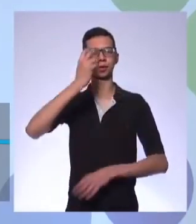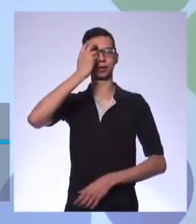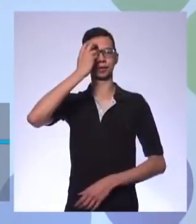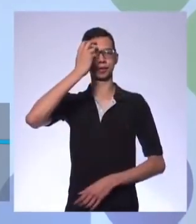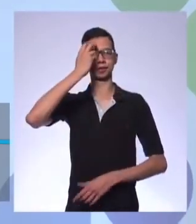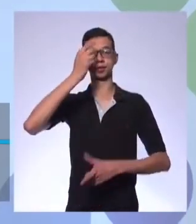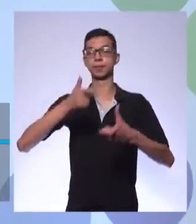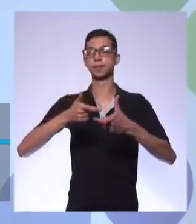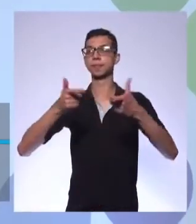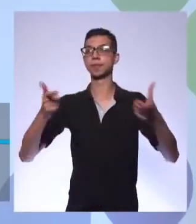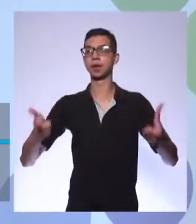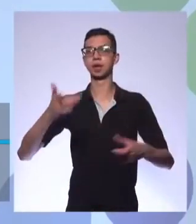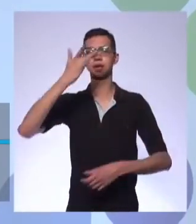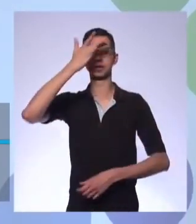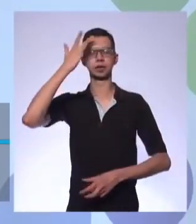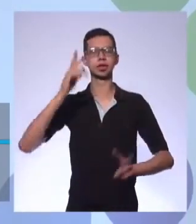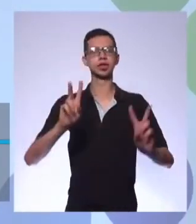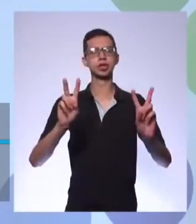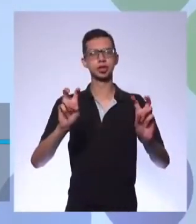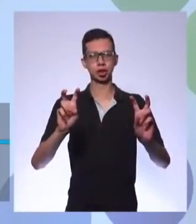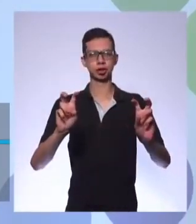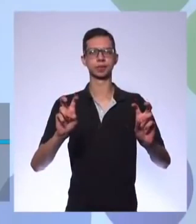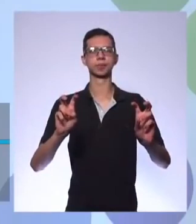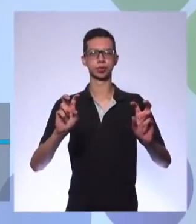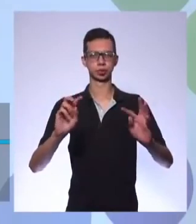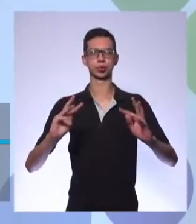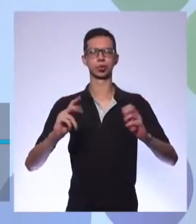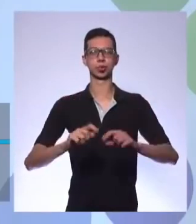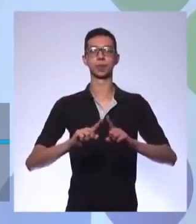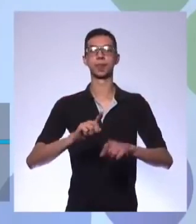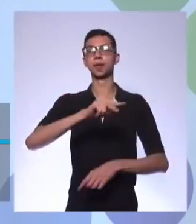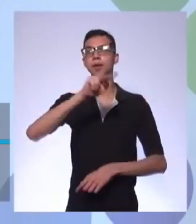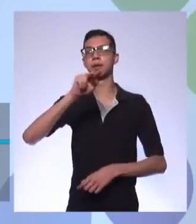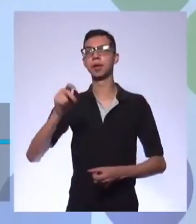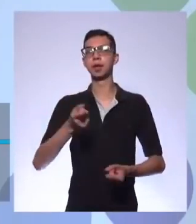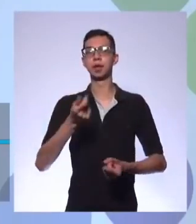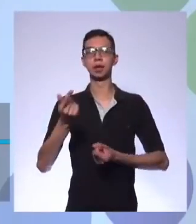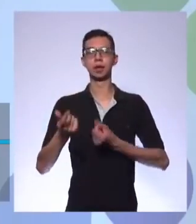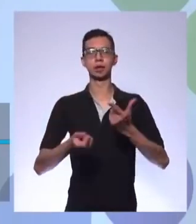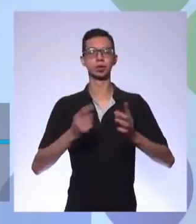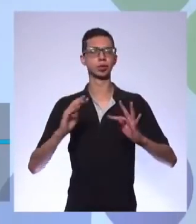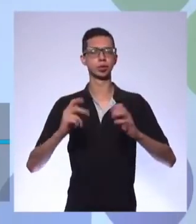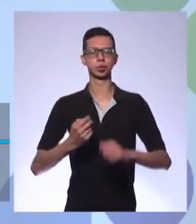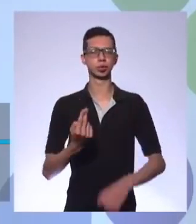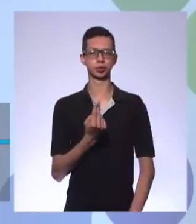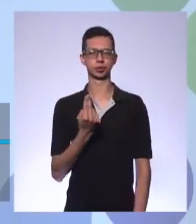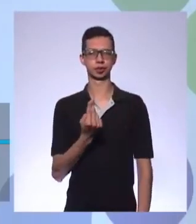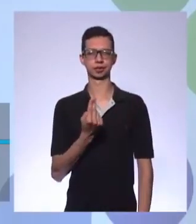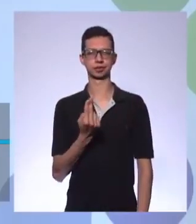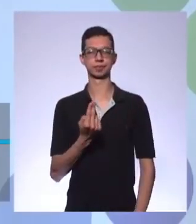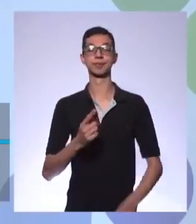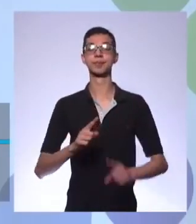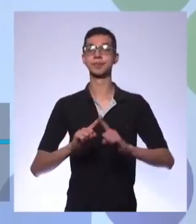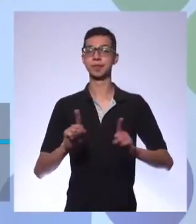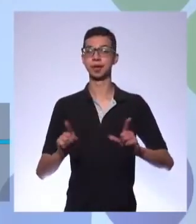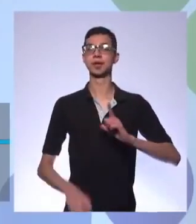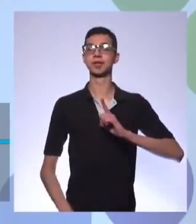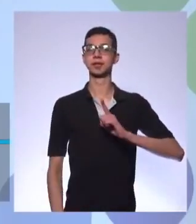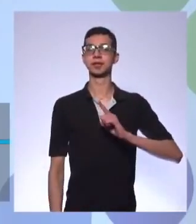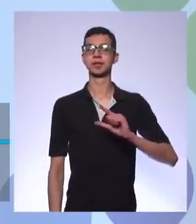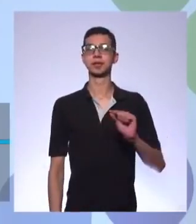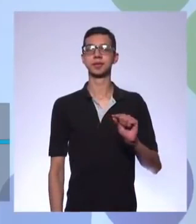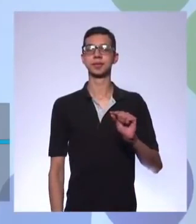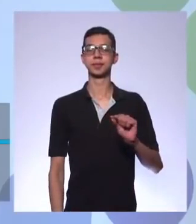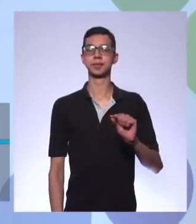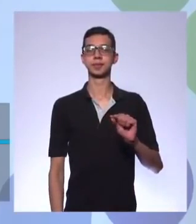da maioria do pessoal é toda essa daí. É que a gente está lendo alguns só, não dá para ler todos, né, professor? Mas tem aqui